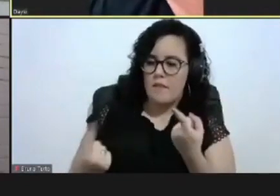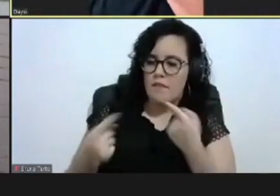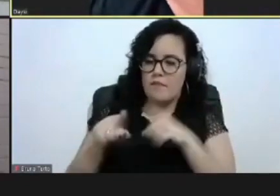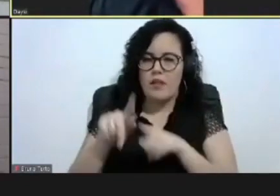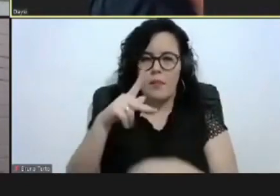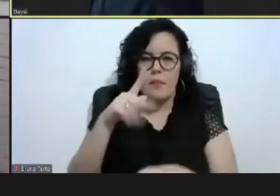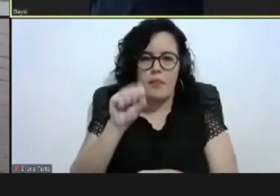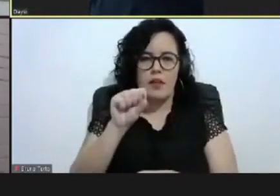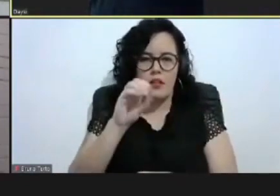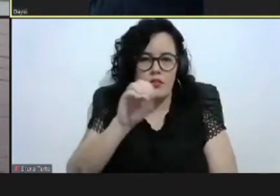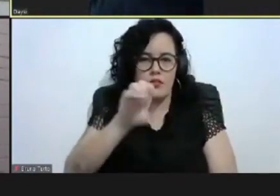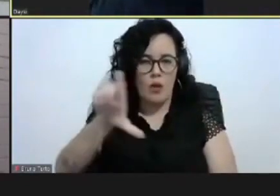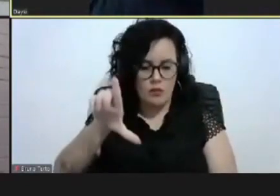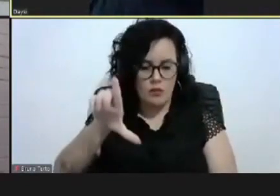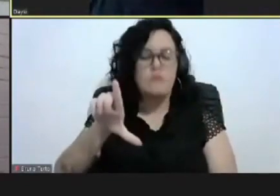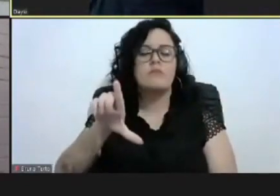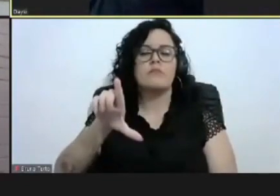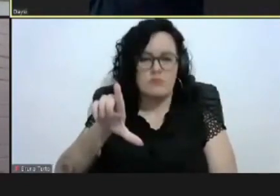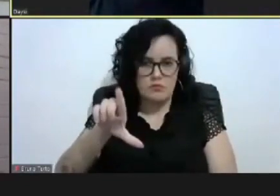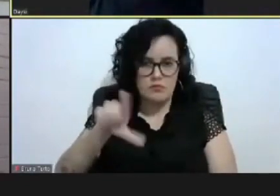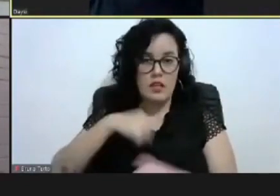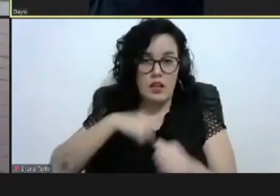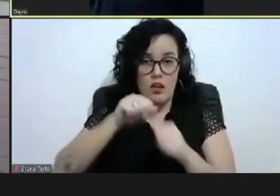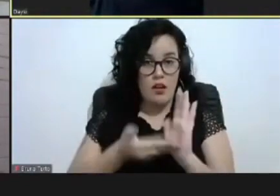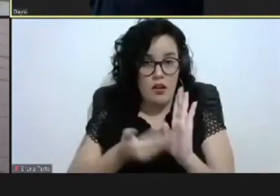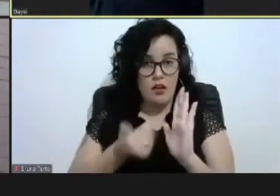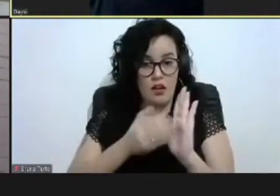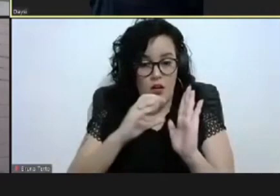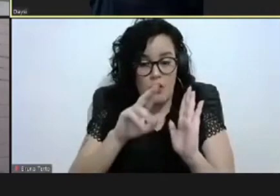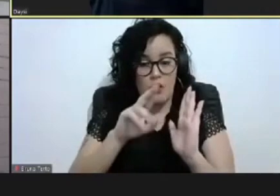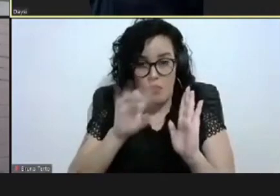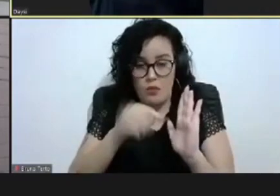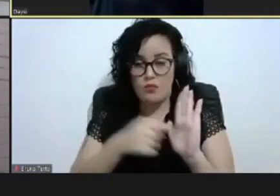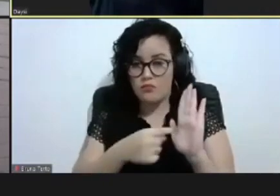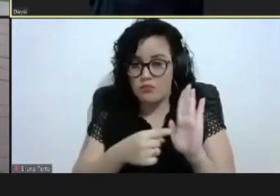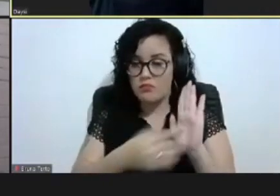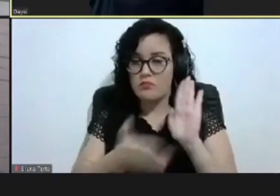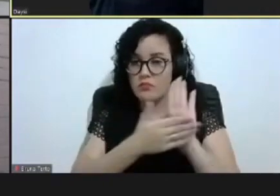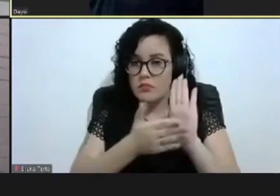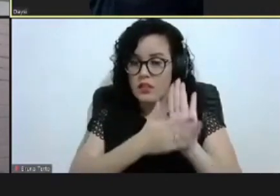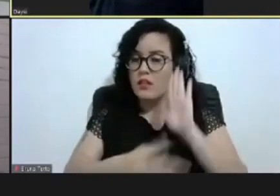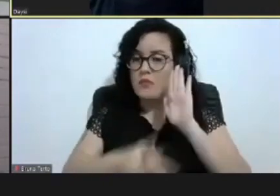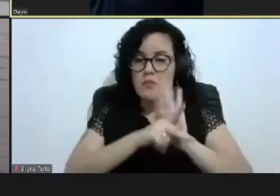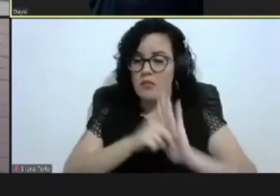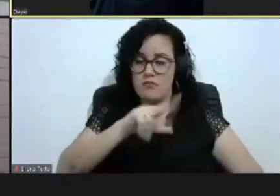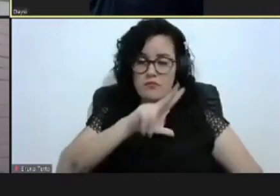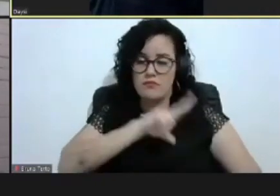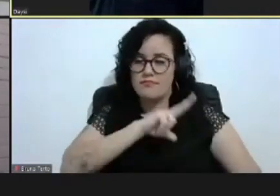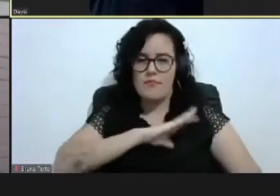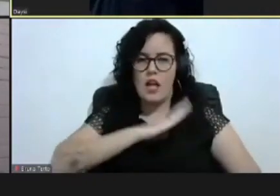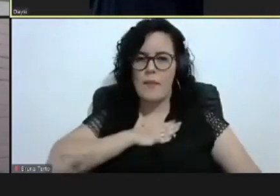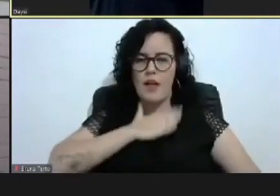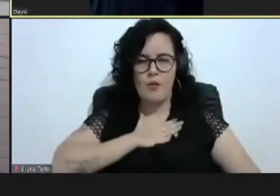e faço a CUT mesmo como um desafio, porque